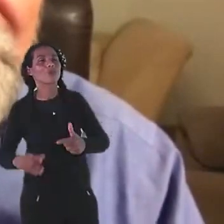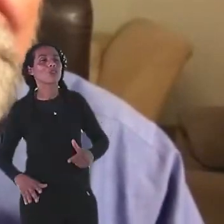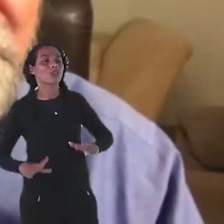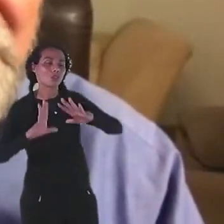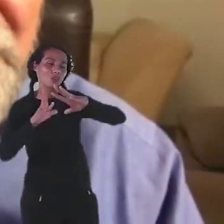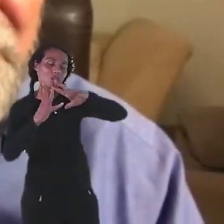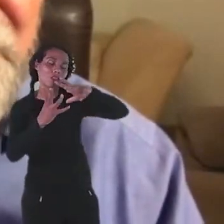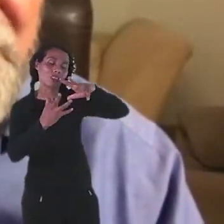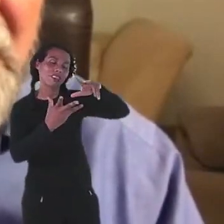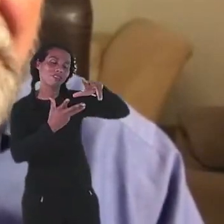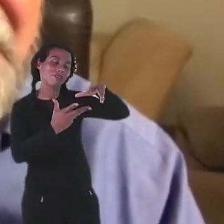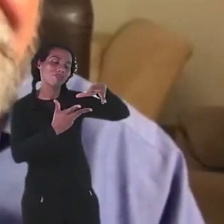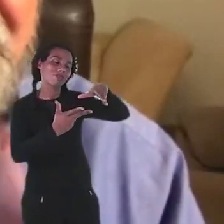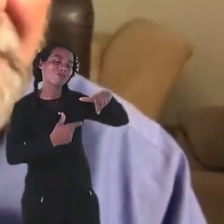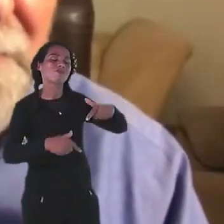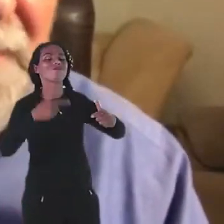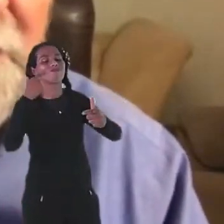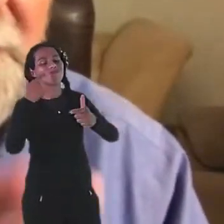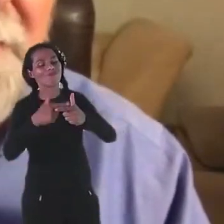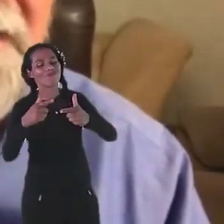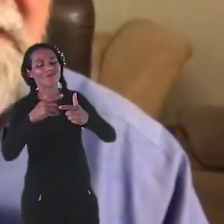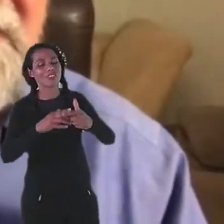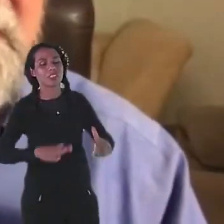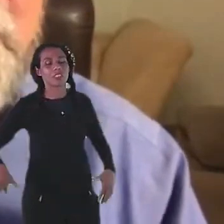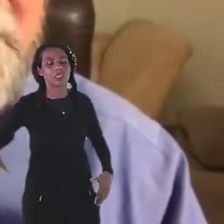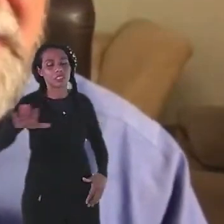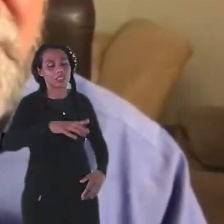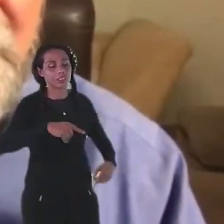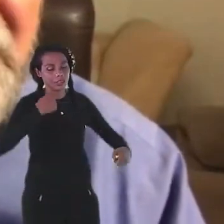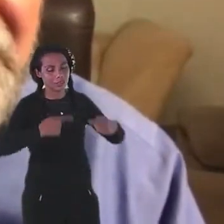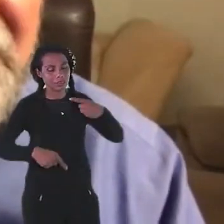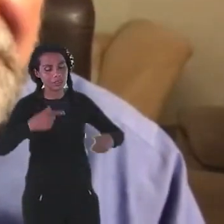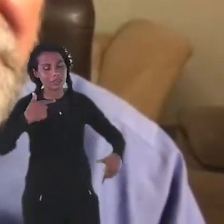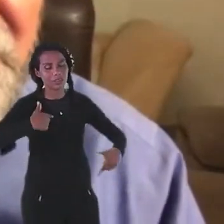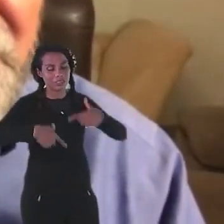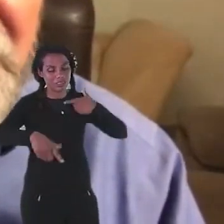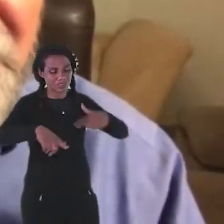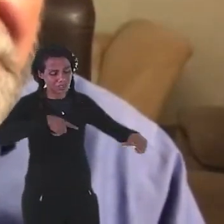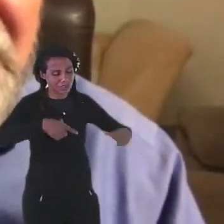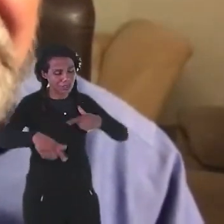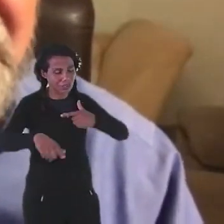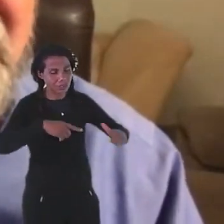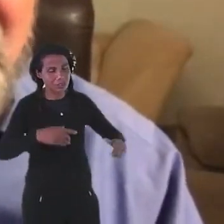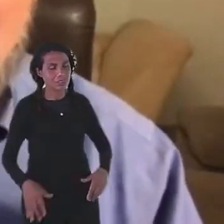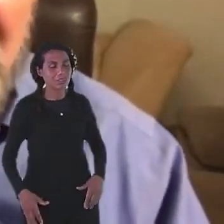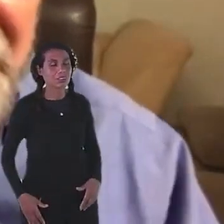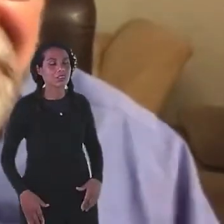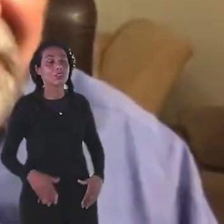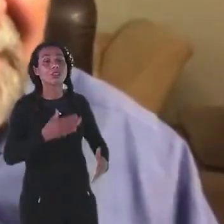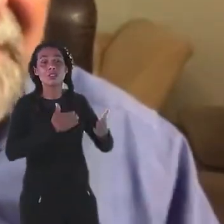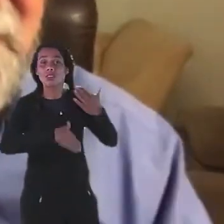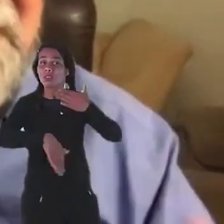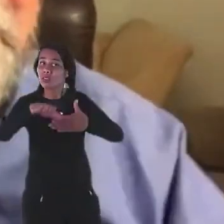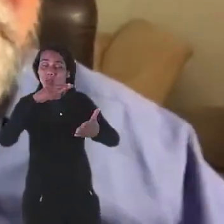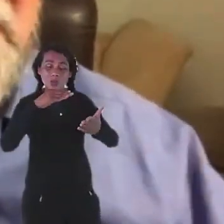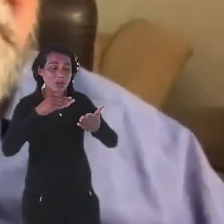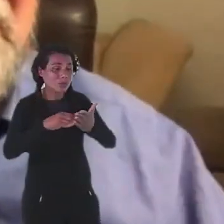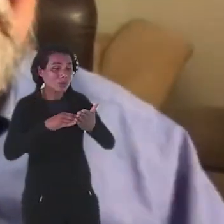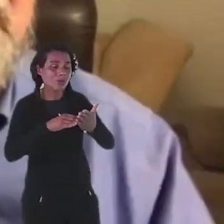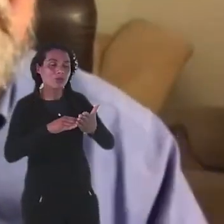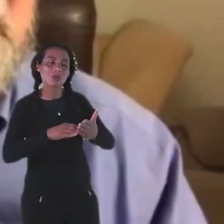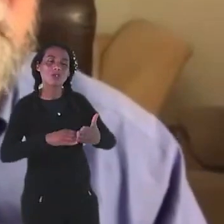modelos econômicos, políticos, a falta de uma governança global no planeta que nós vivemos, que é um planeta, né? Então